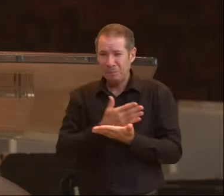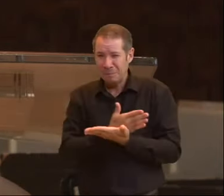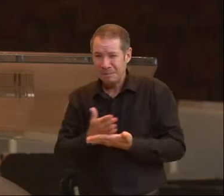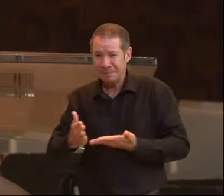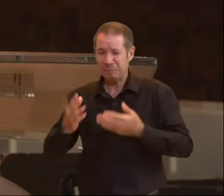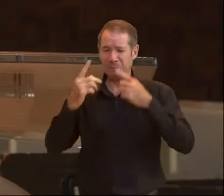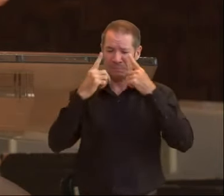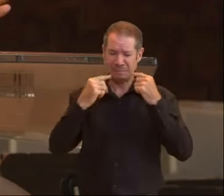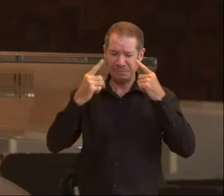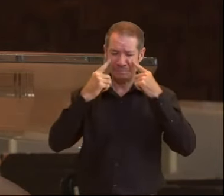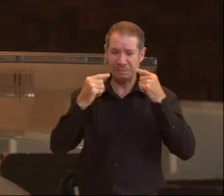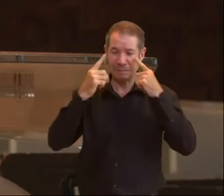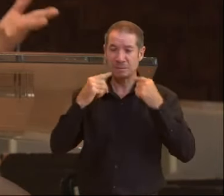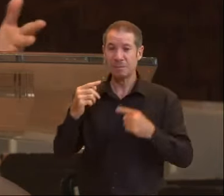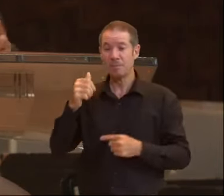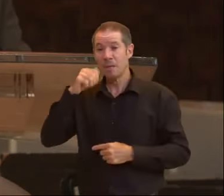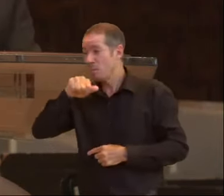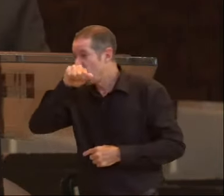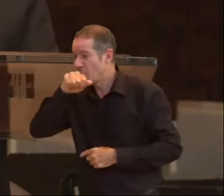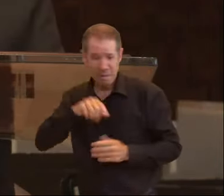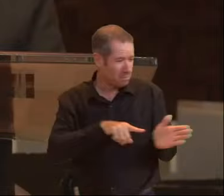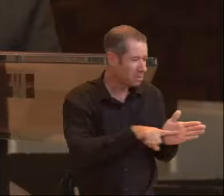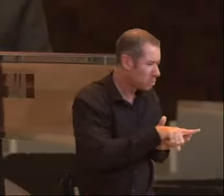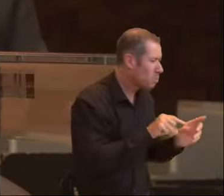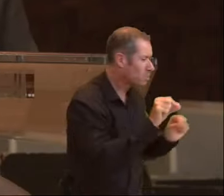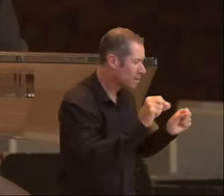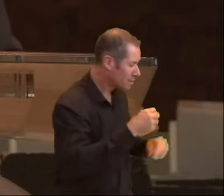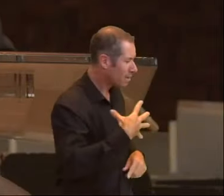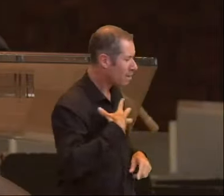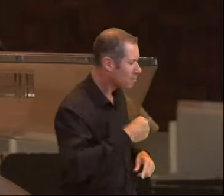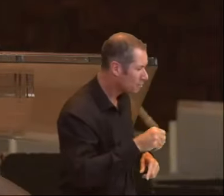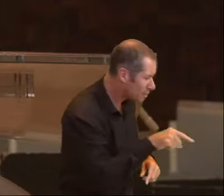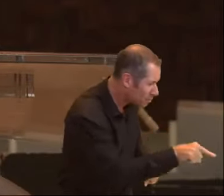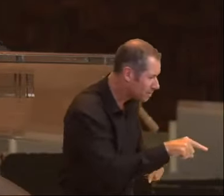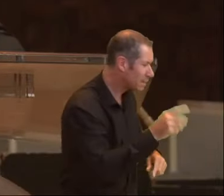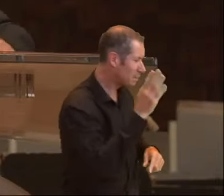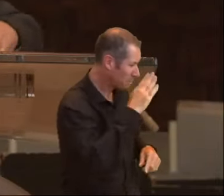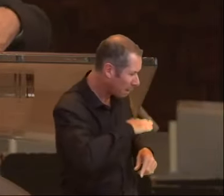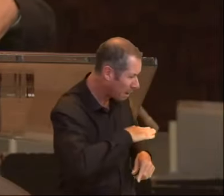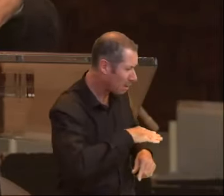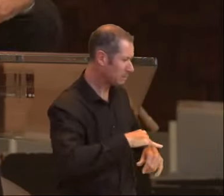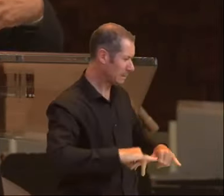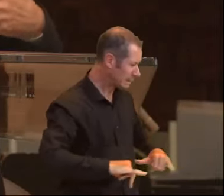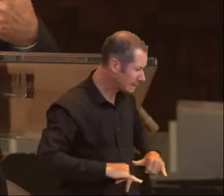chorar. E minha mãe vinha: o que foi, meu filho? Está passando mal? Não, mãe, uma